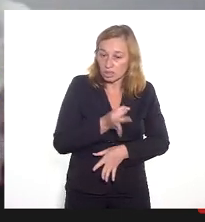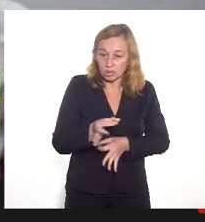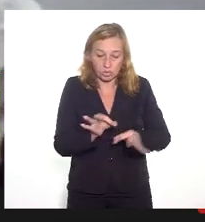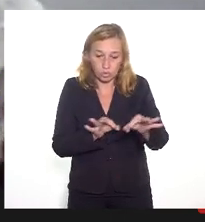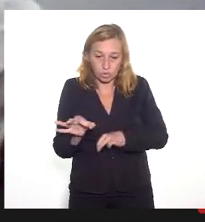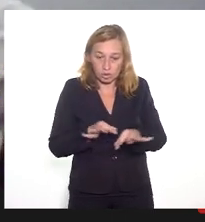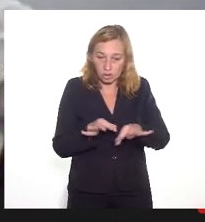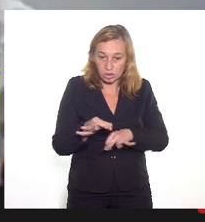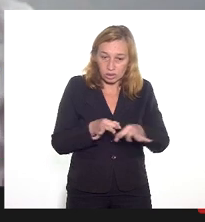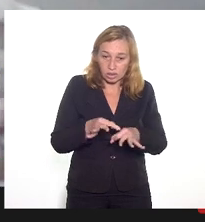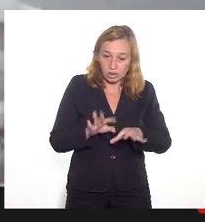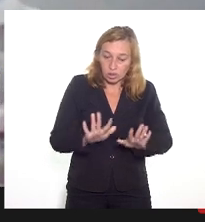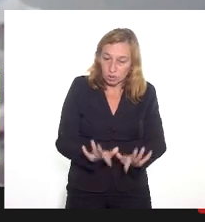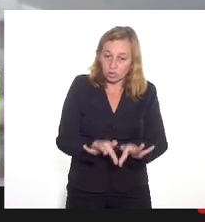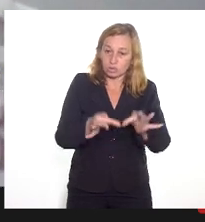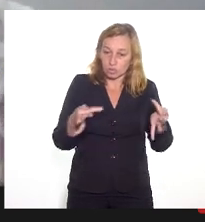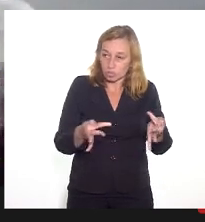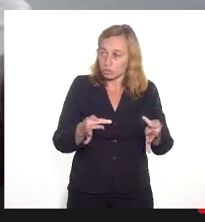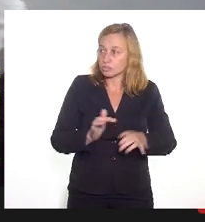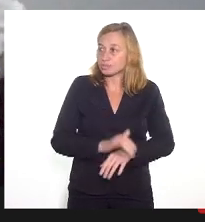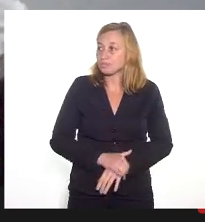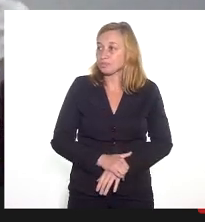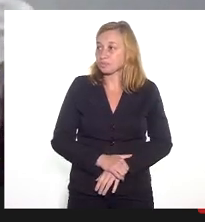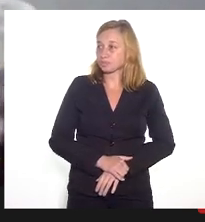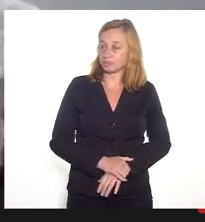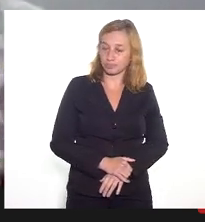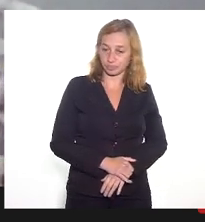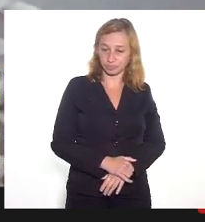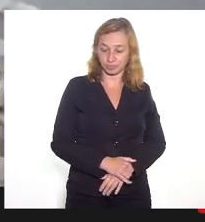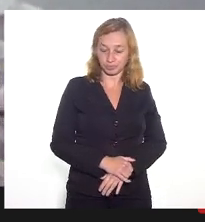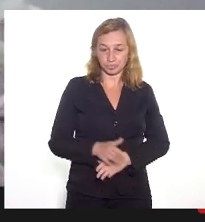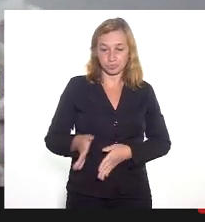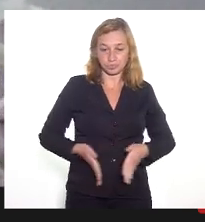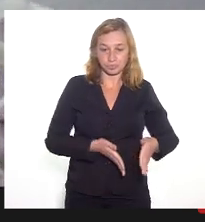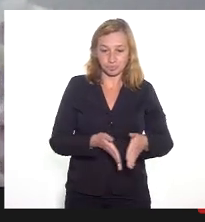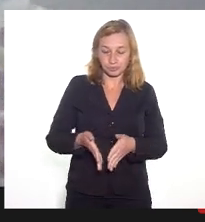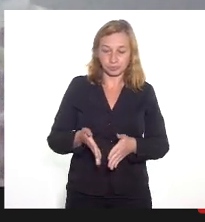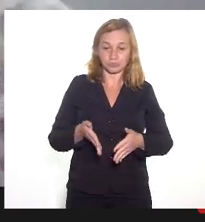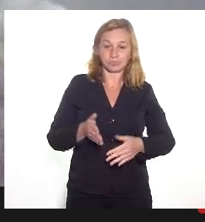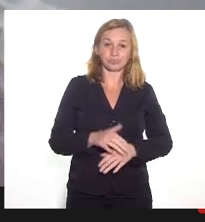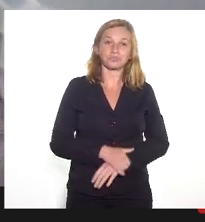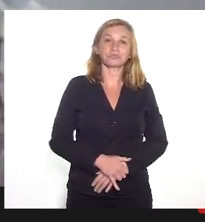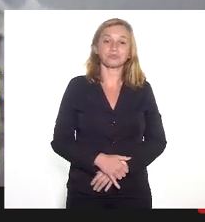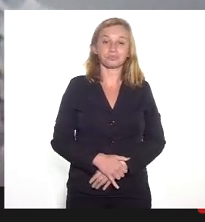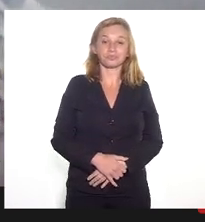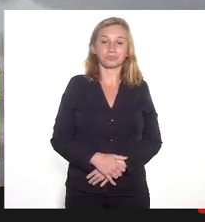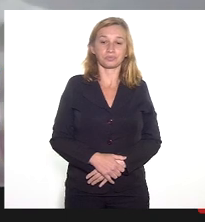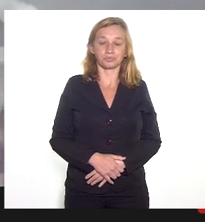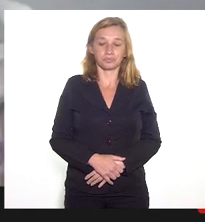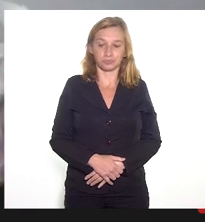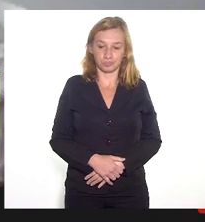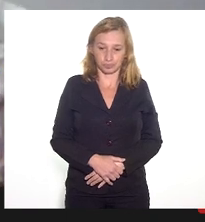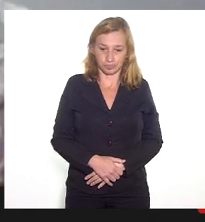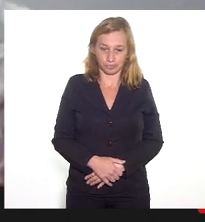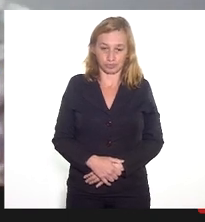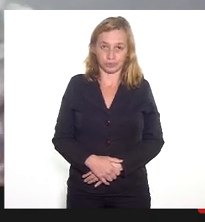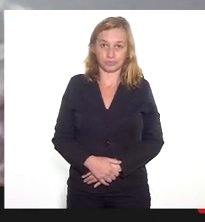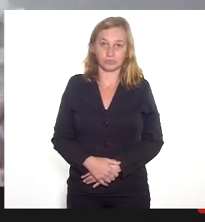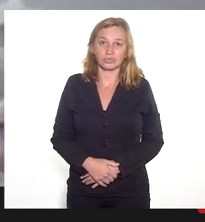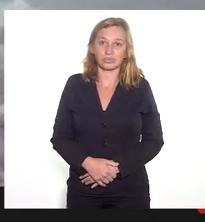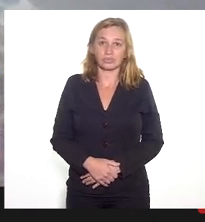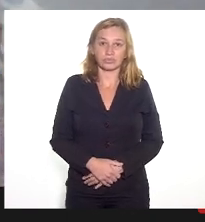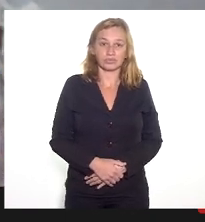organização, muita unidade na ação e um caminho bastante pródigo, quando nós não